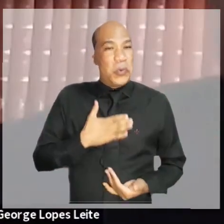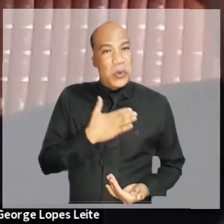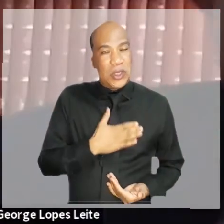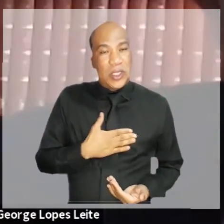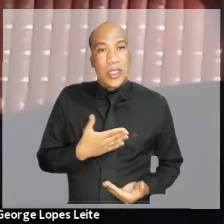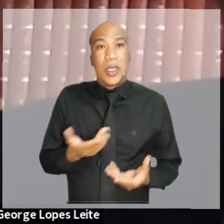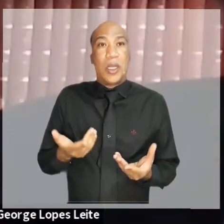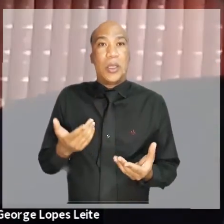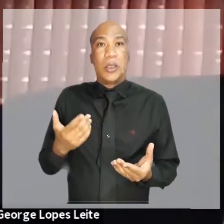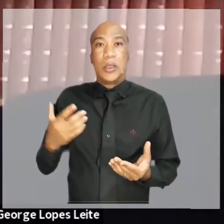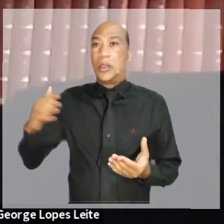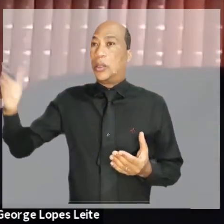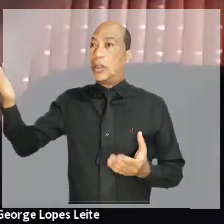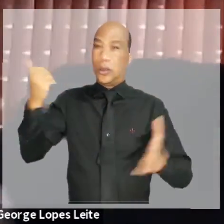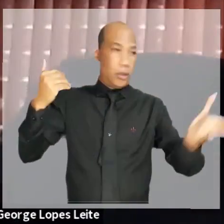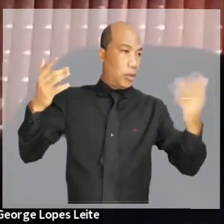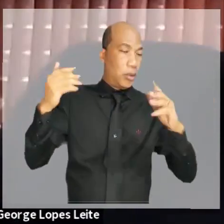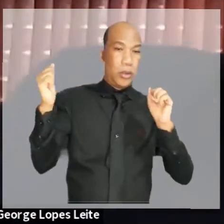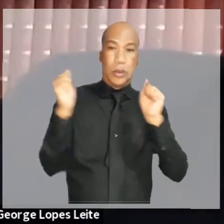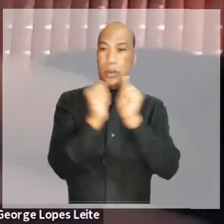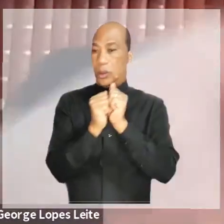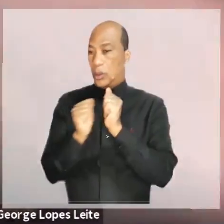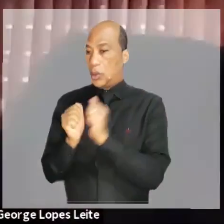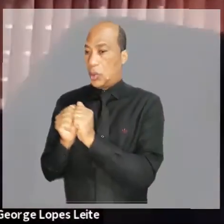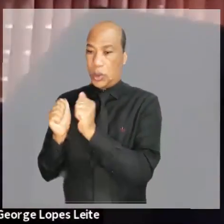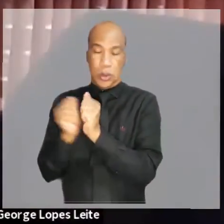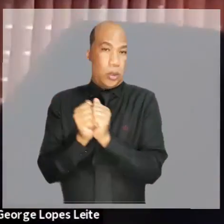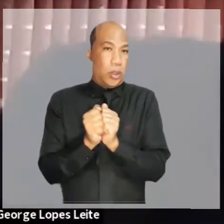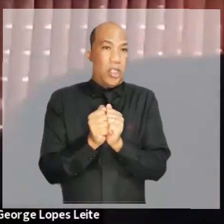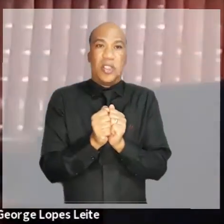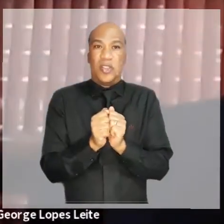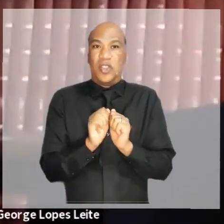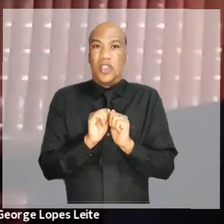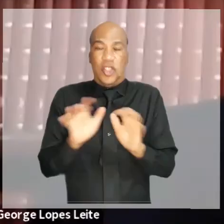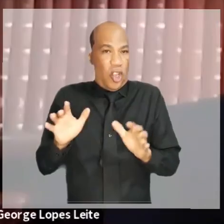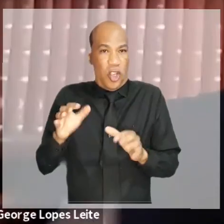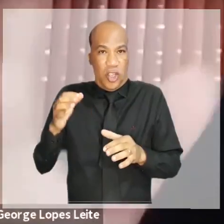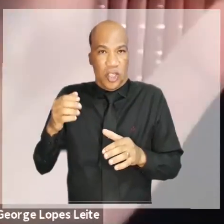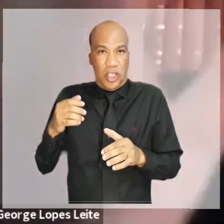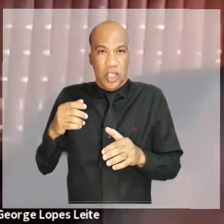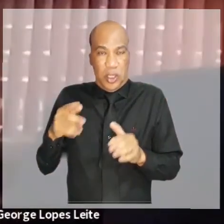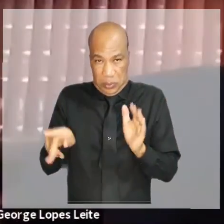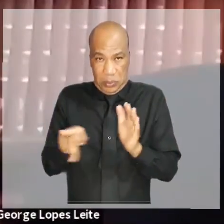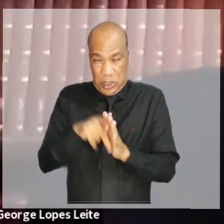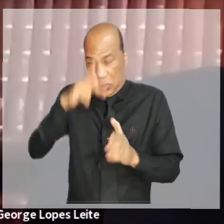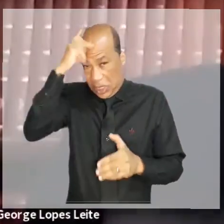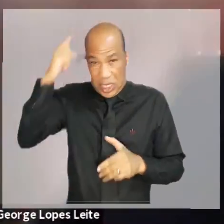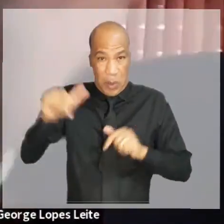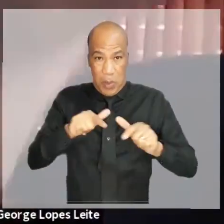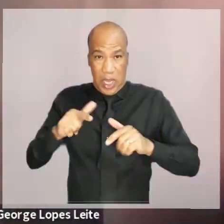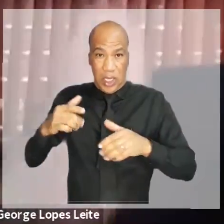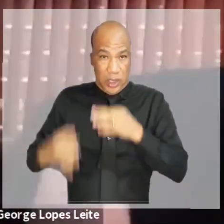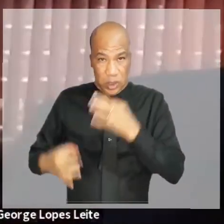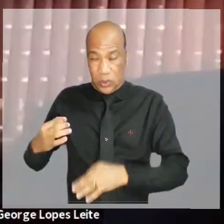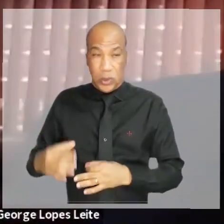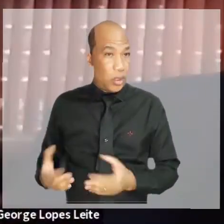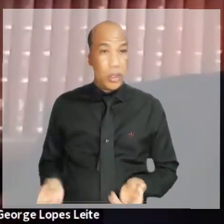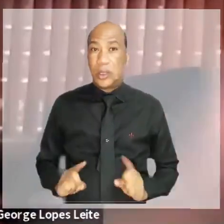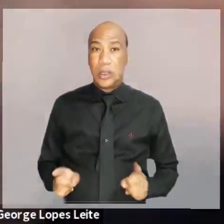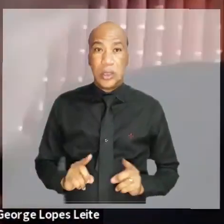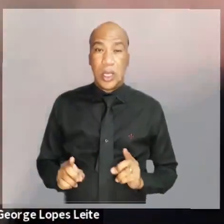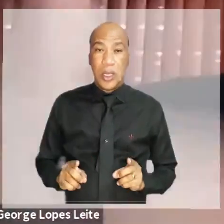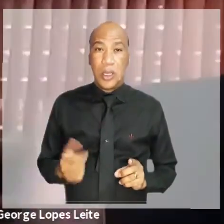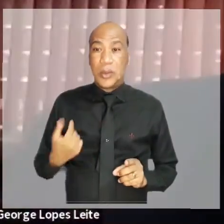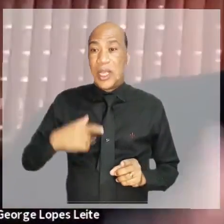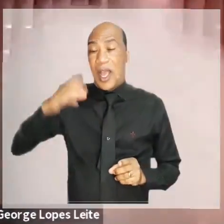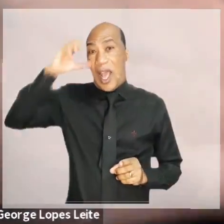também abrir as portas para o conhecimento tecnológico de outras áreas do conhecimento humano. Então, todos que fizeram aqui, que agora conhecem a nossa